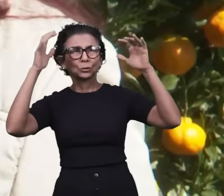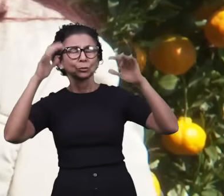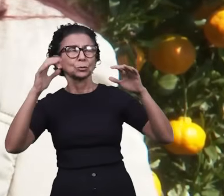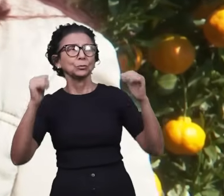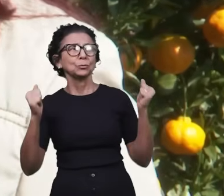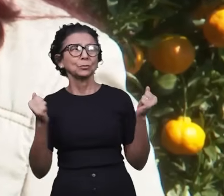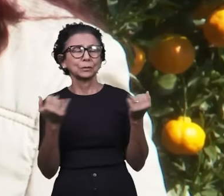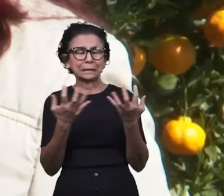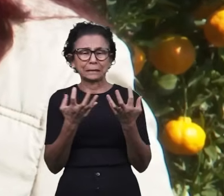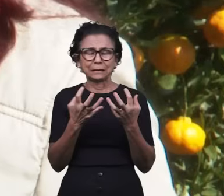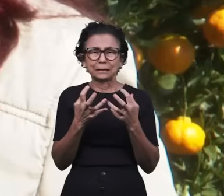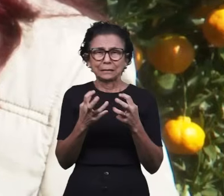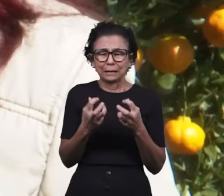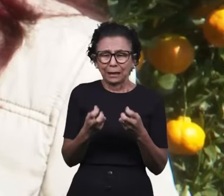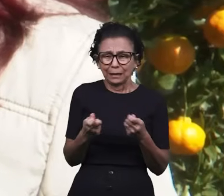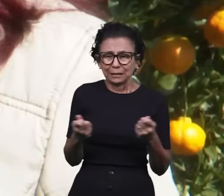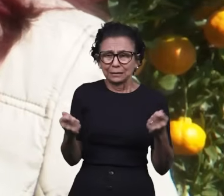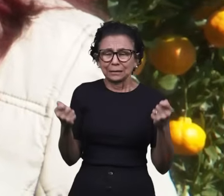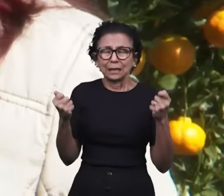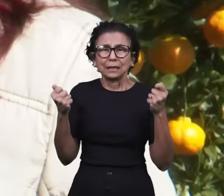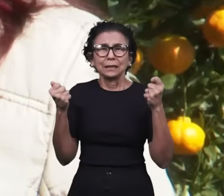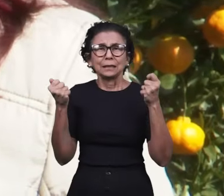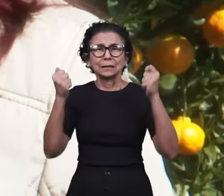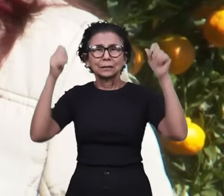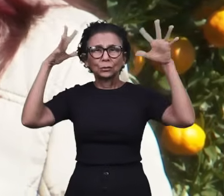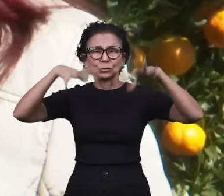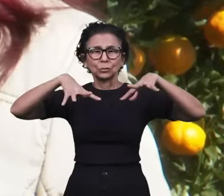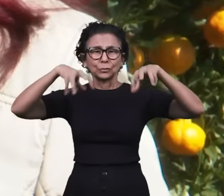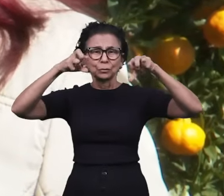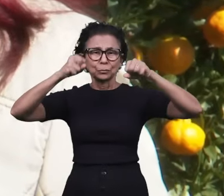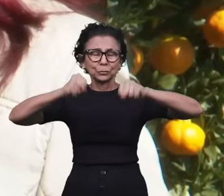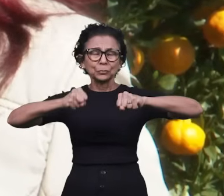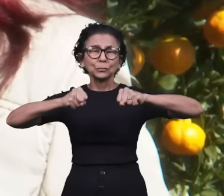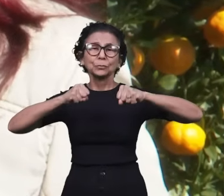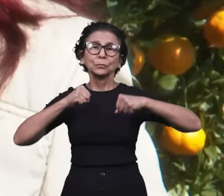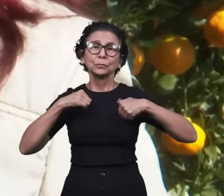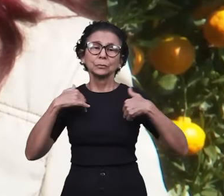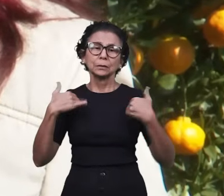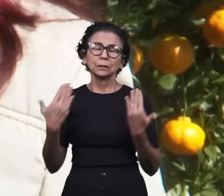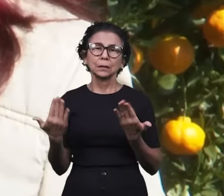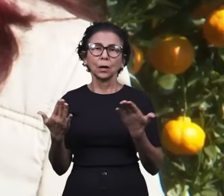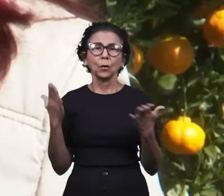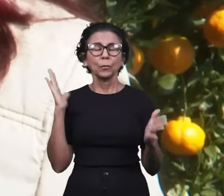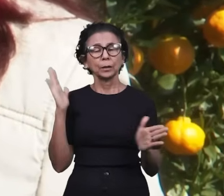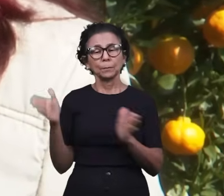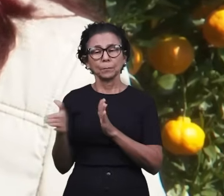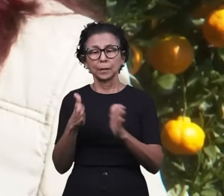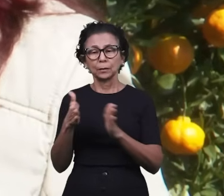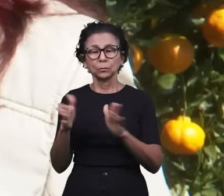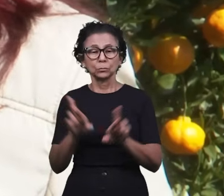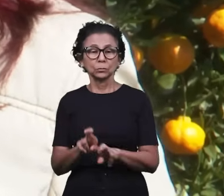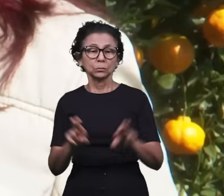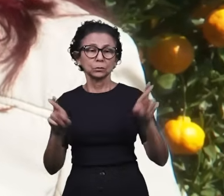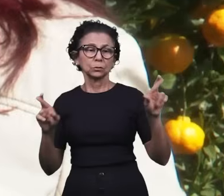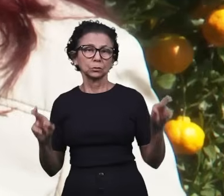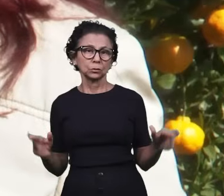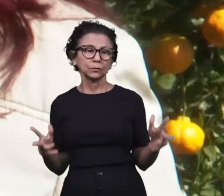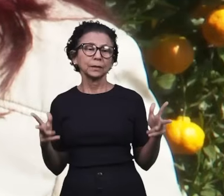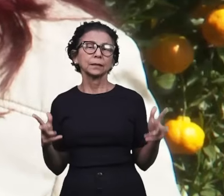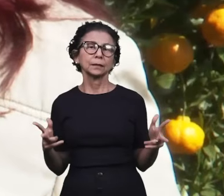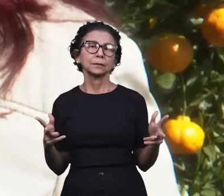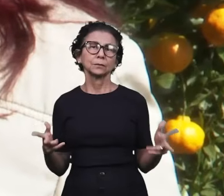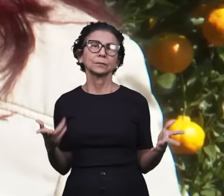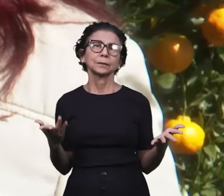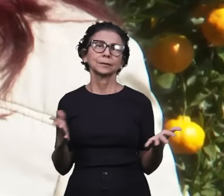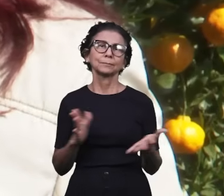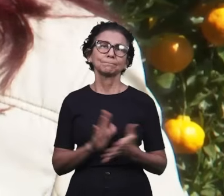com a severidade da doença, a gente pode trabalhar com eles a questão do manejo, o manejo nutricional, né, a correção do